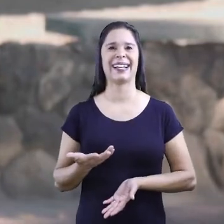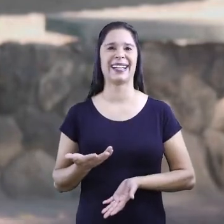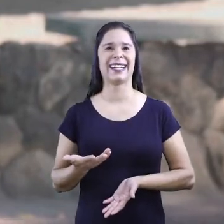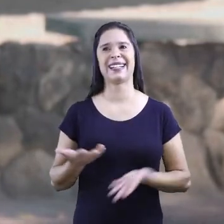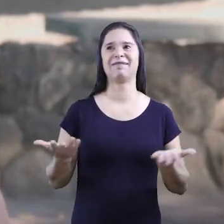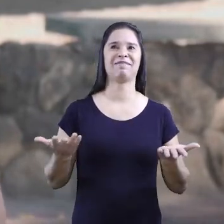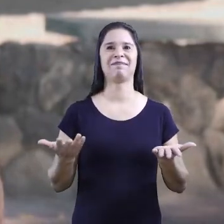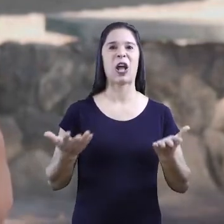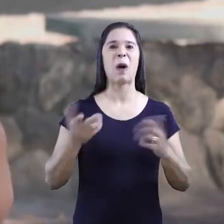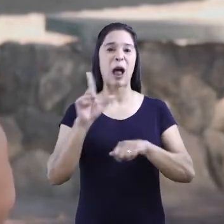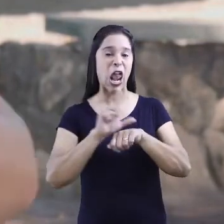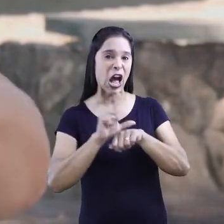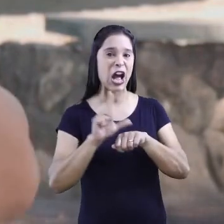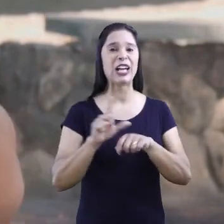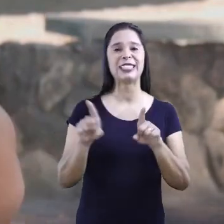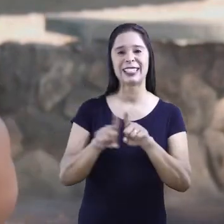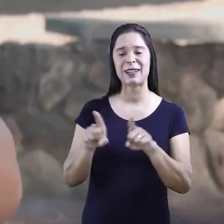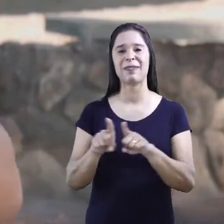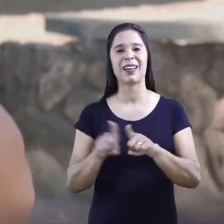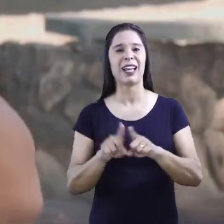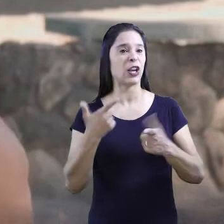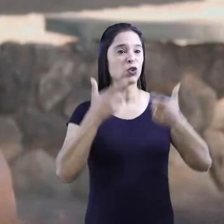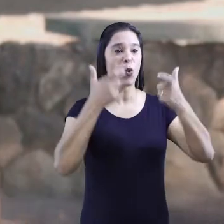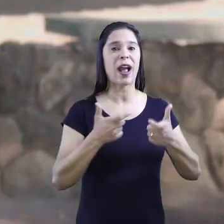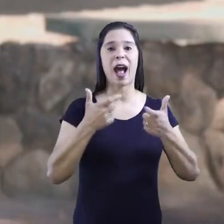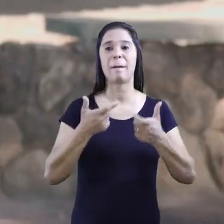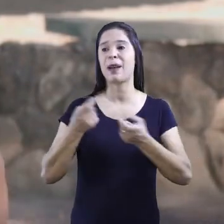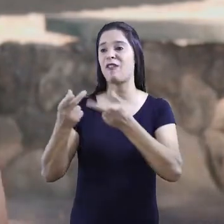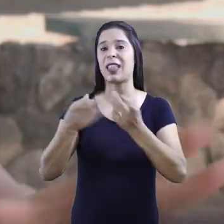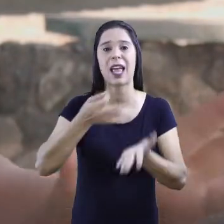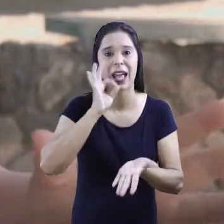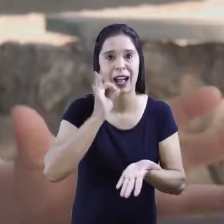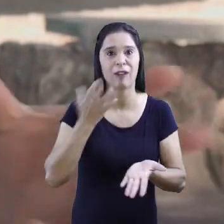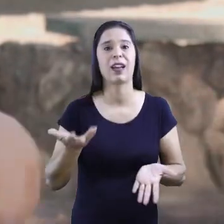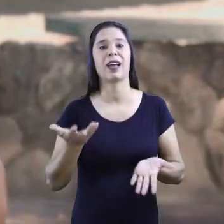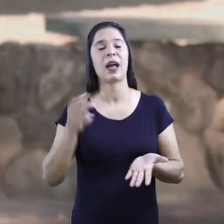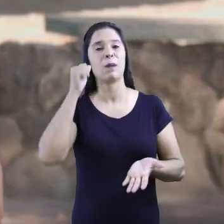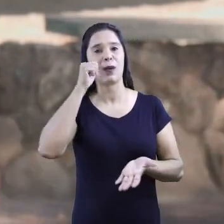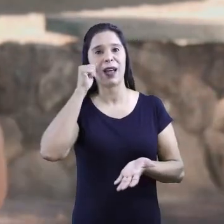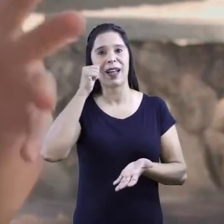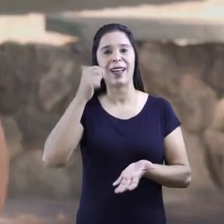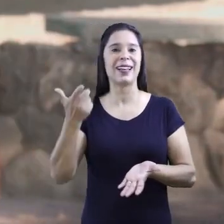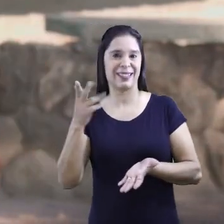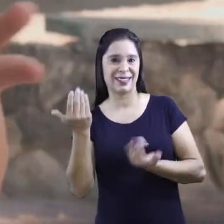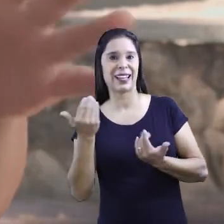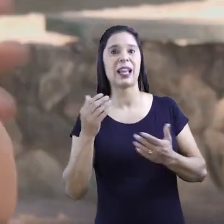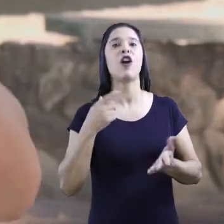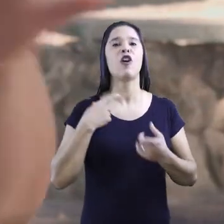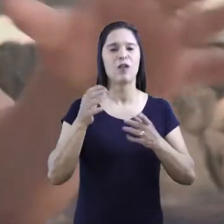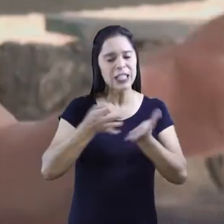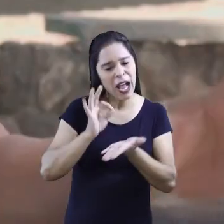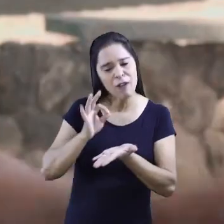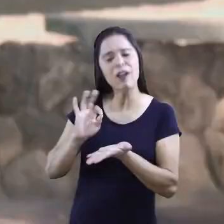havia uma certa, um comércio que não tinha um lugar para vender café. As doninhas